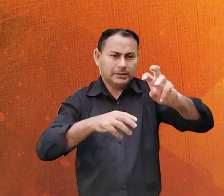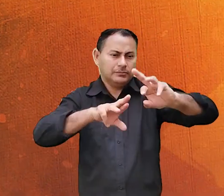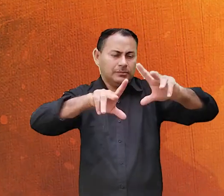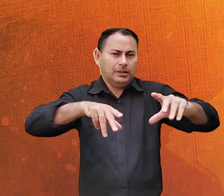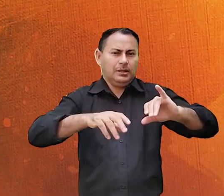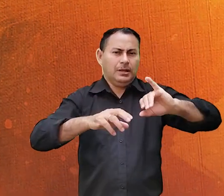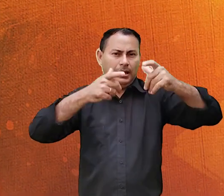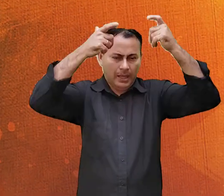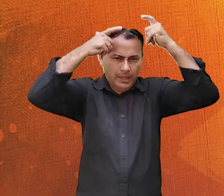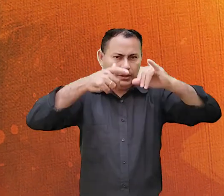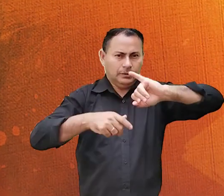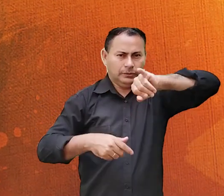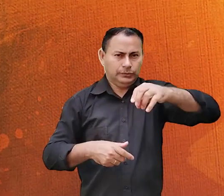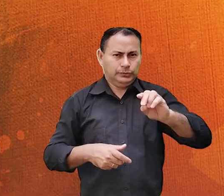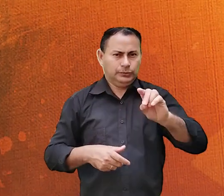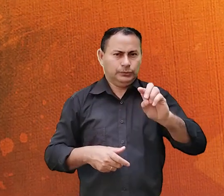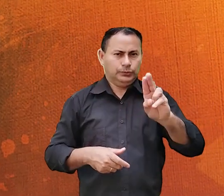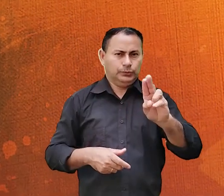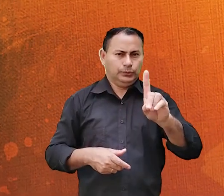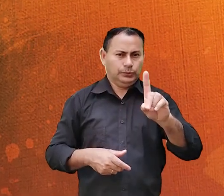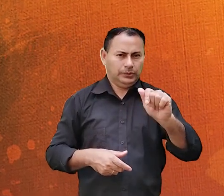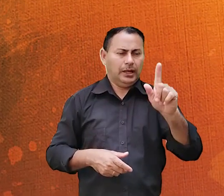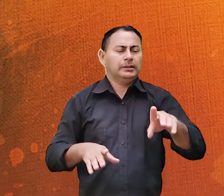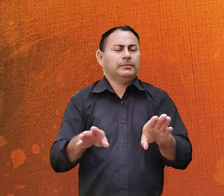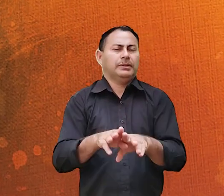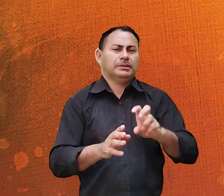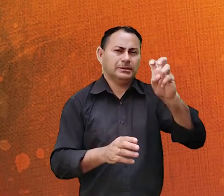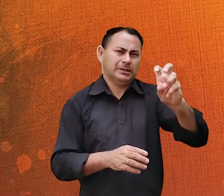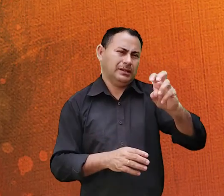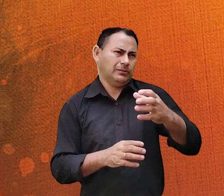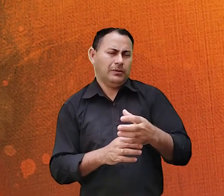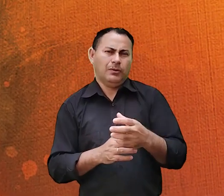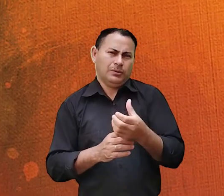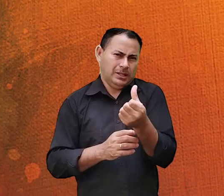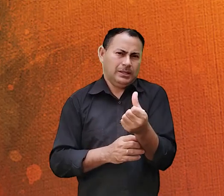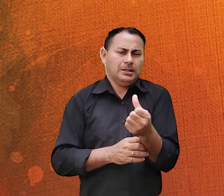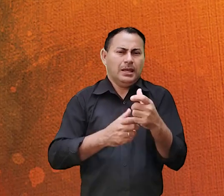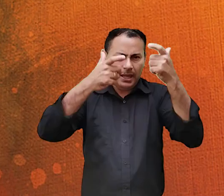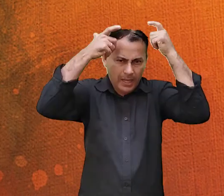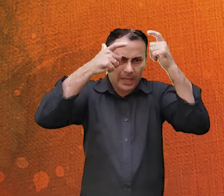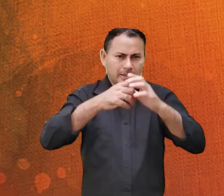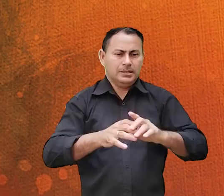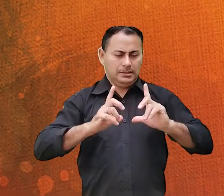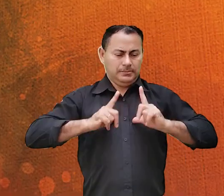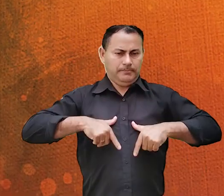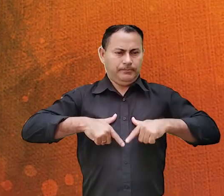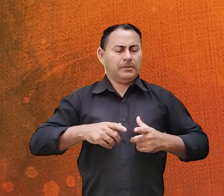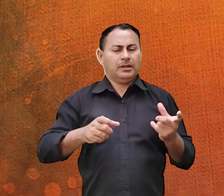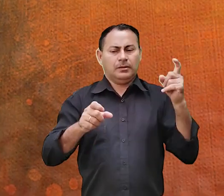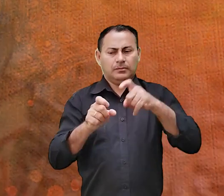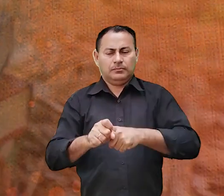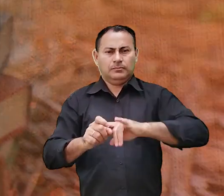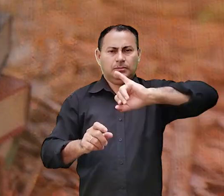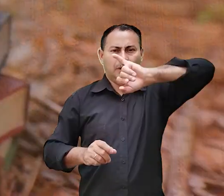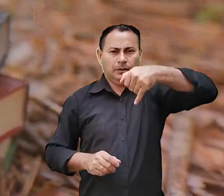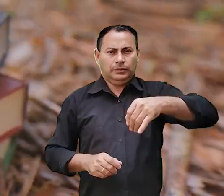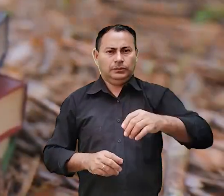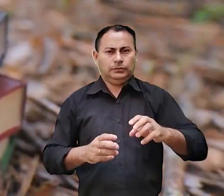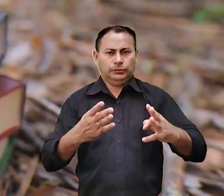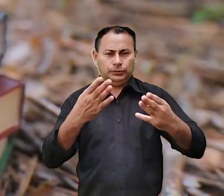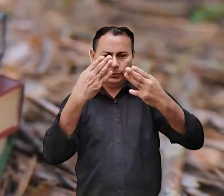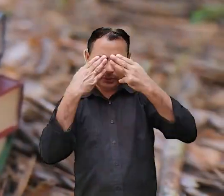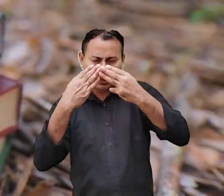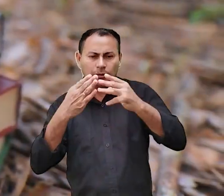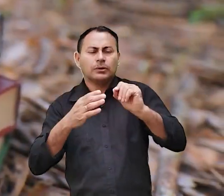Reis em Judá e seis Reis em Israel seu ministério era voltado principalmente para Judá mas tendo muito a